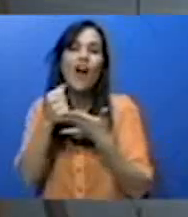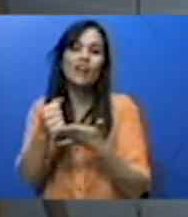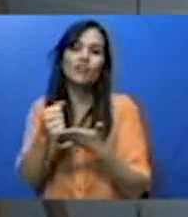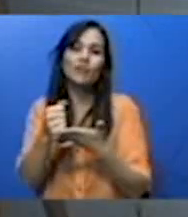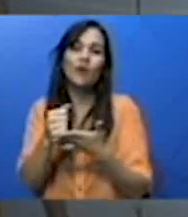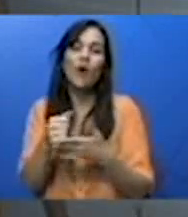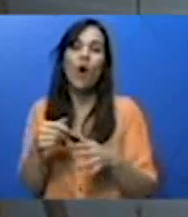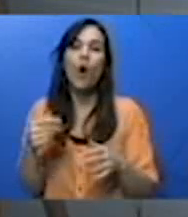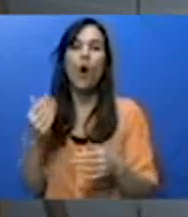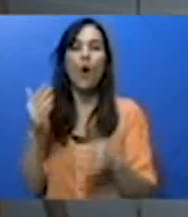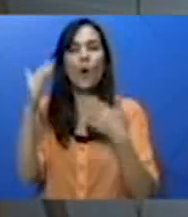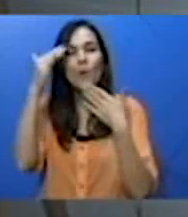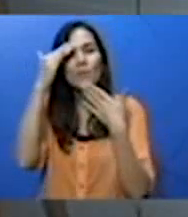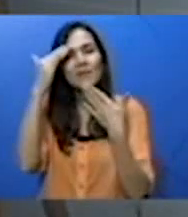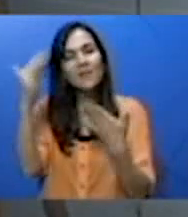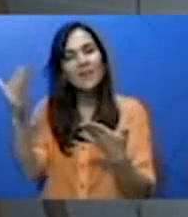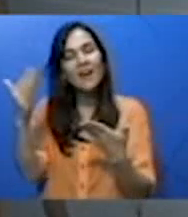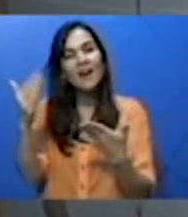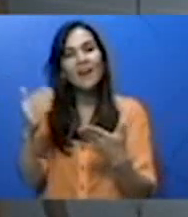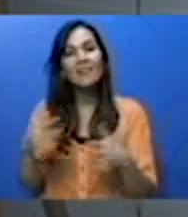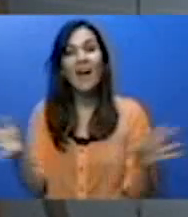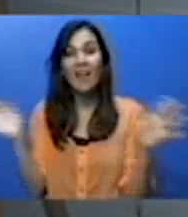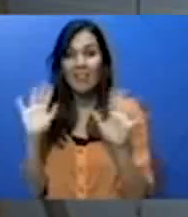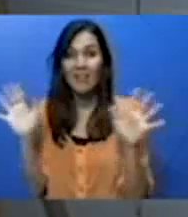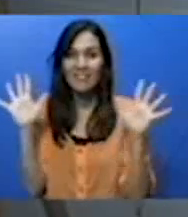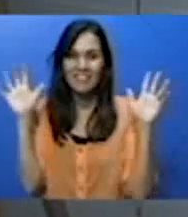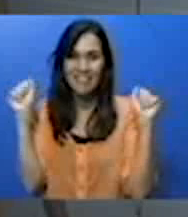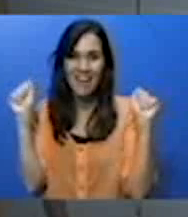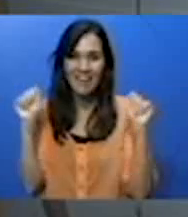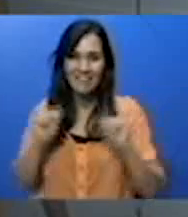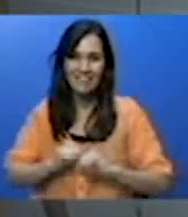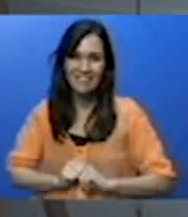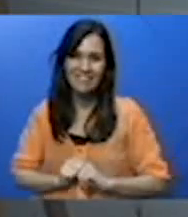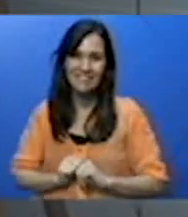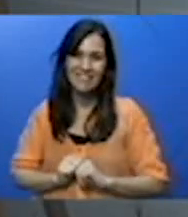Muito obrigado pela aula de hoje. Até a próxima. Tchau!